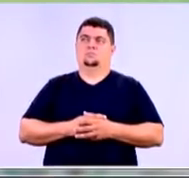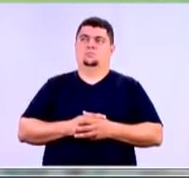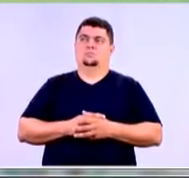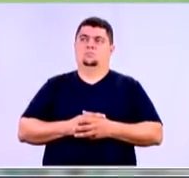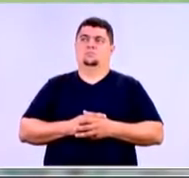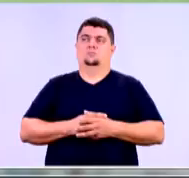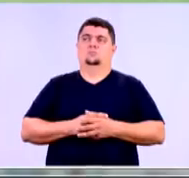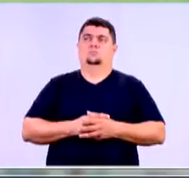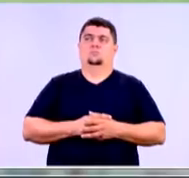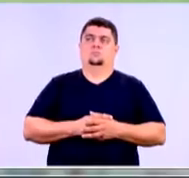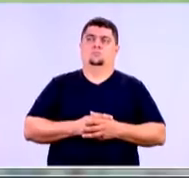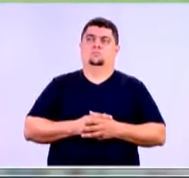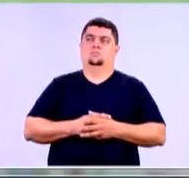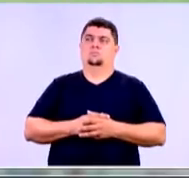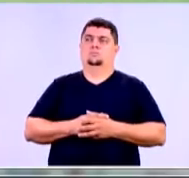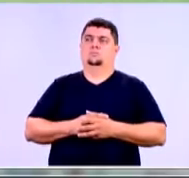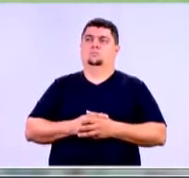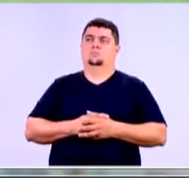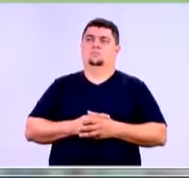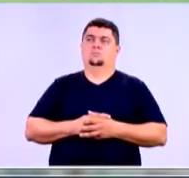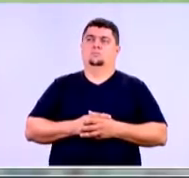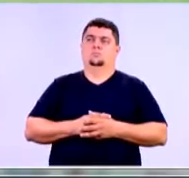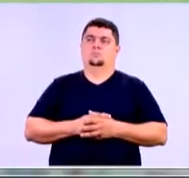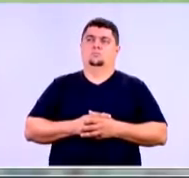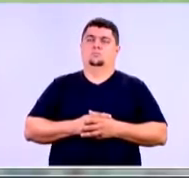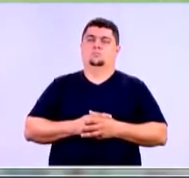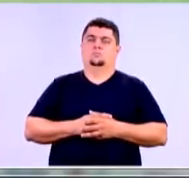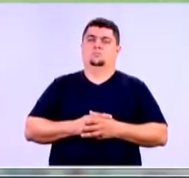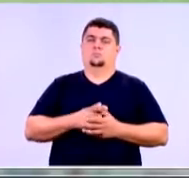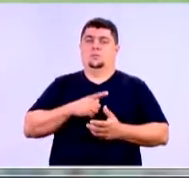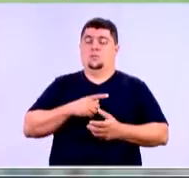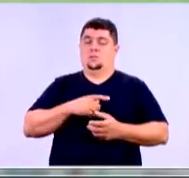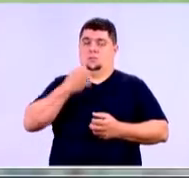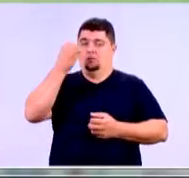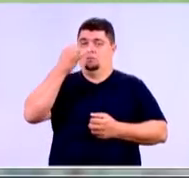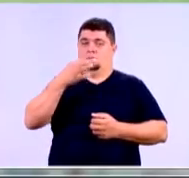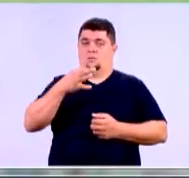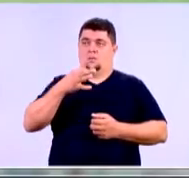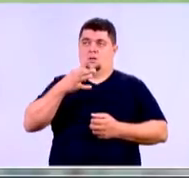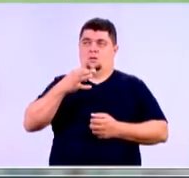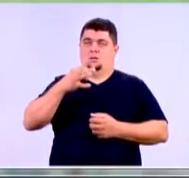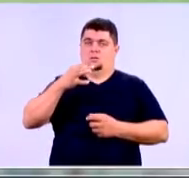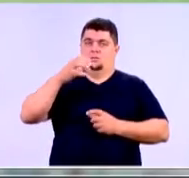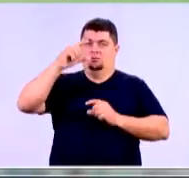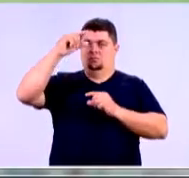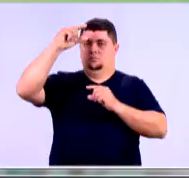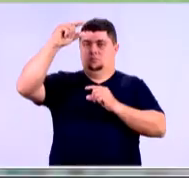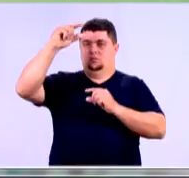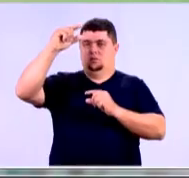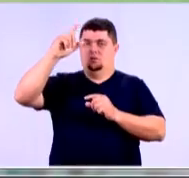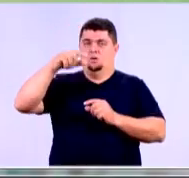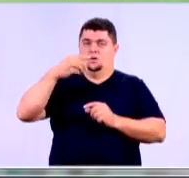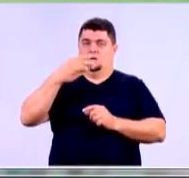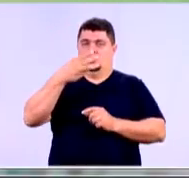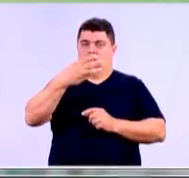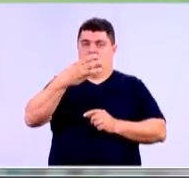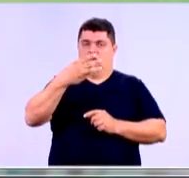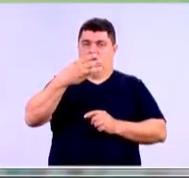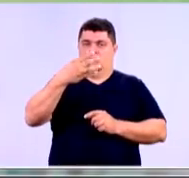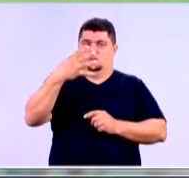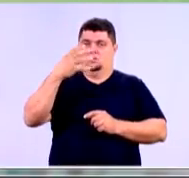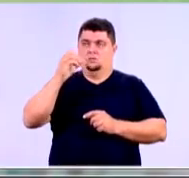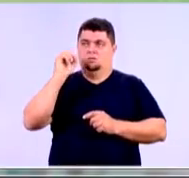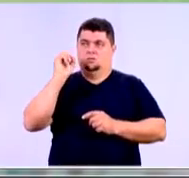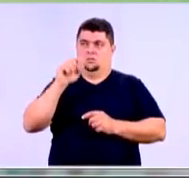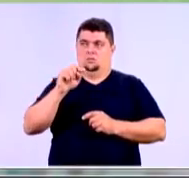Aí a gente tem que até ressaltar que nessa parte foi destacado que o passivo circulante seria de 340 mil, mas